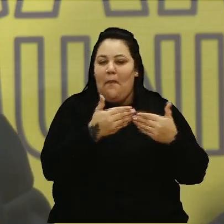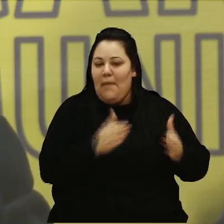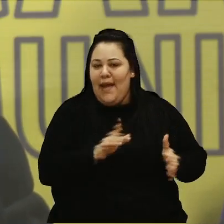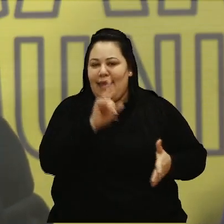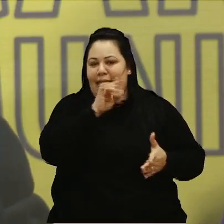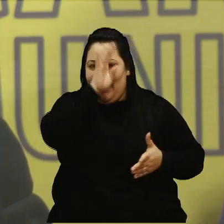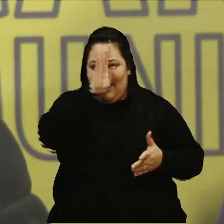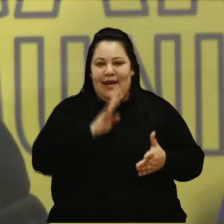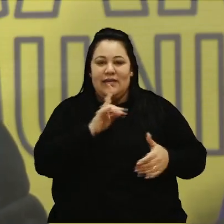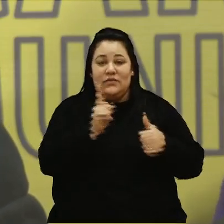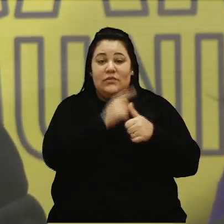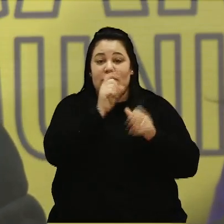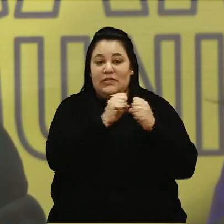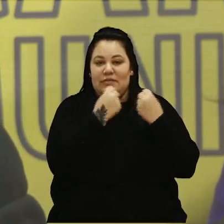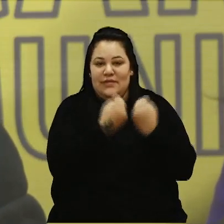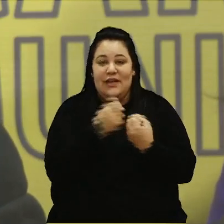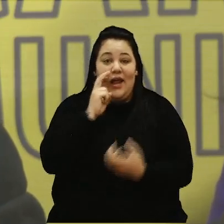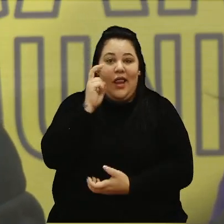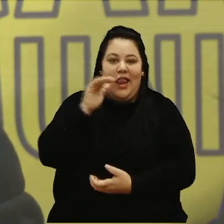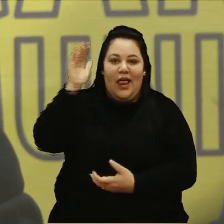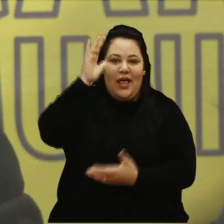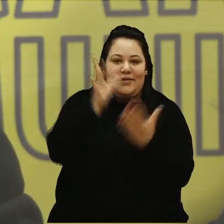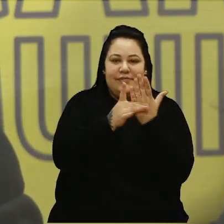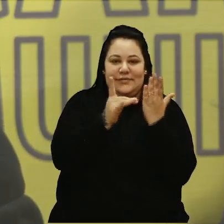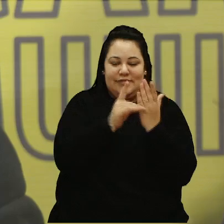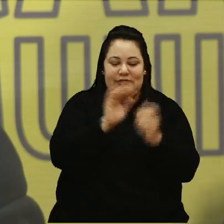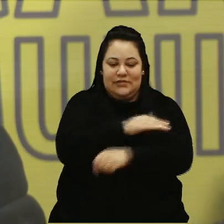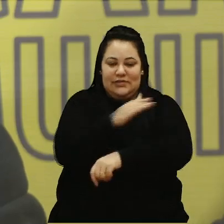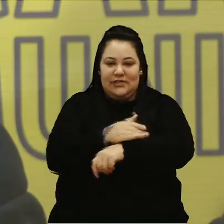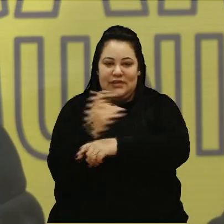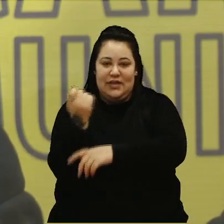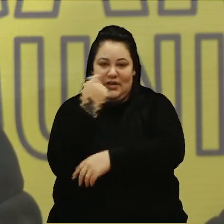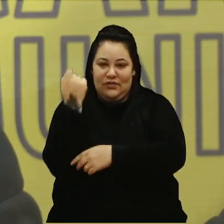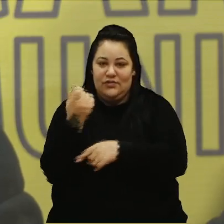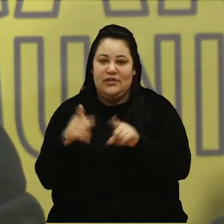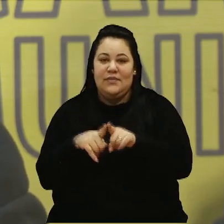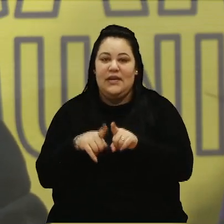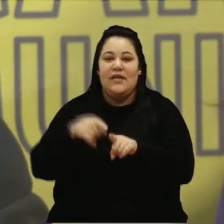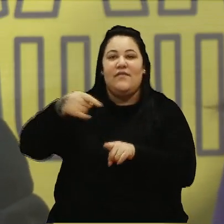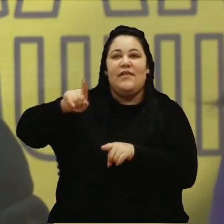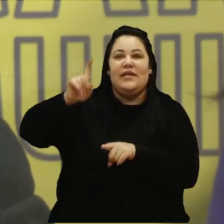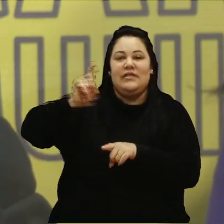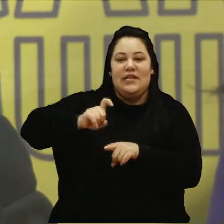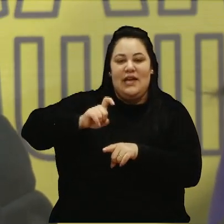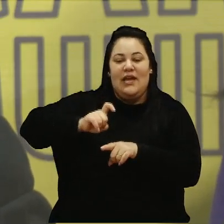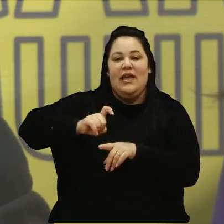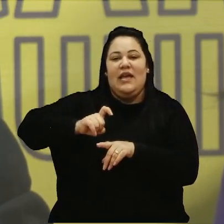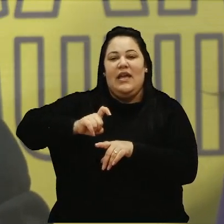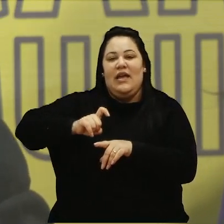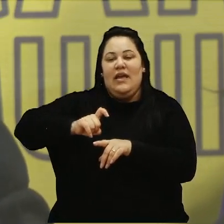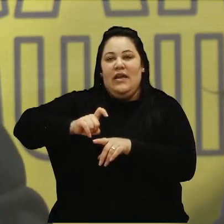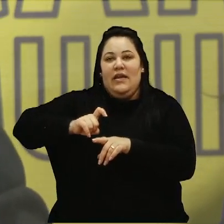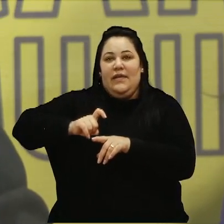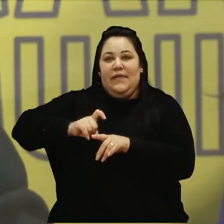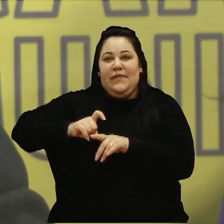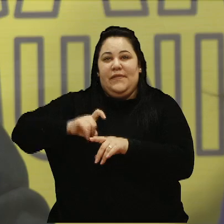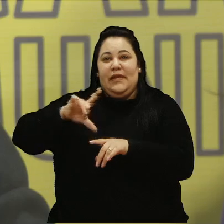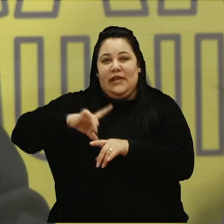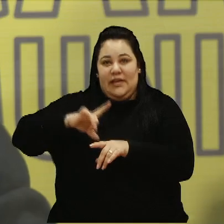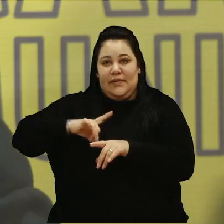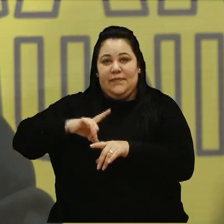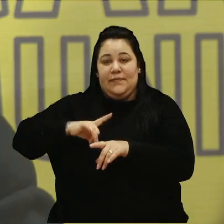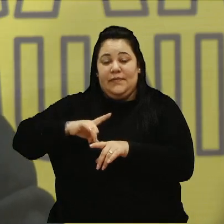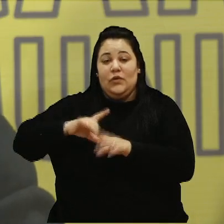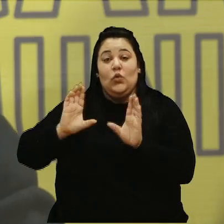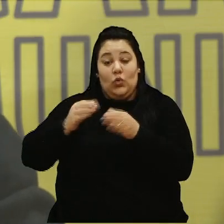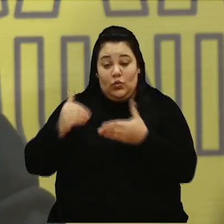para o primeiro seminário de altas habilidades e superdotação da Serra Gaúcha. Vai ser uma realização da Frente Parlamentar das Altas Habilidades